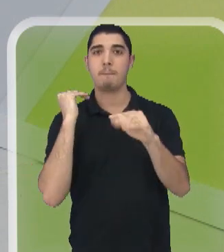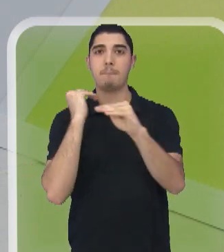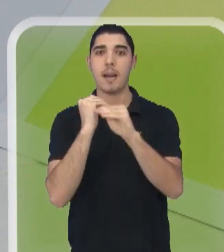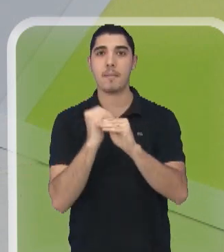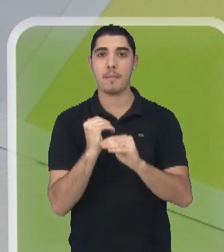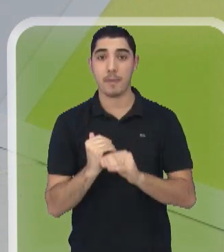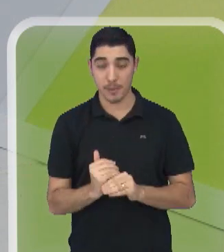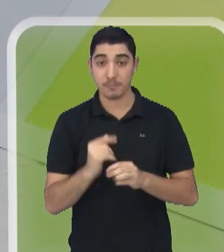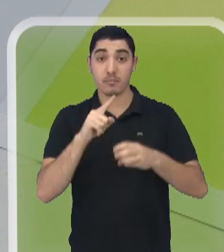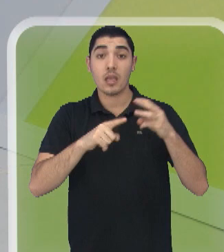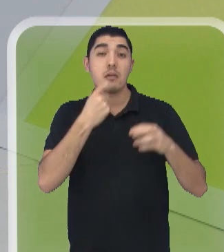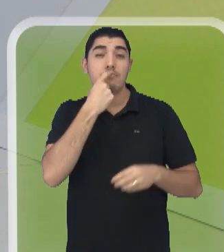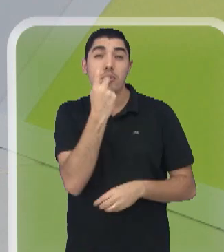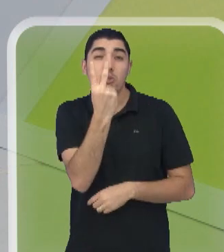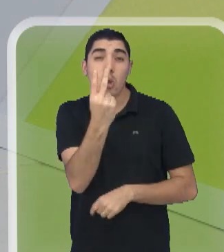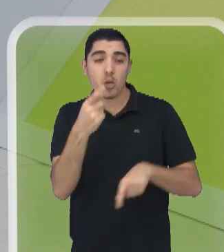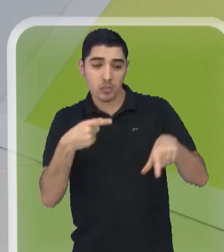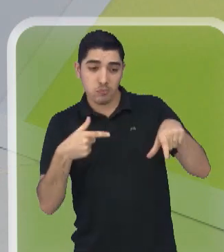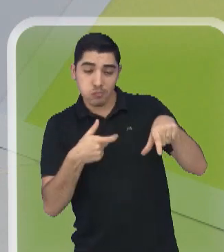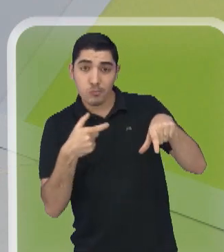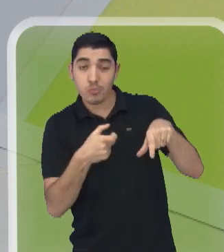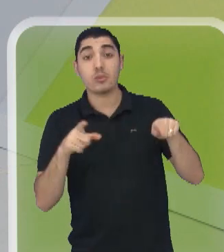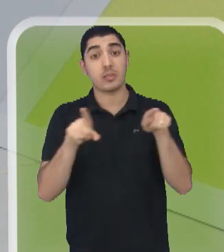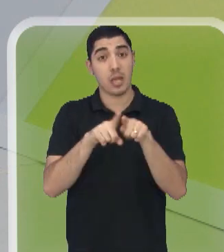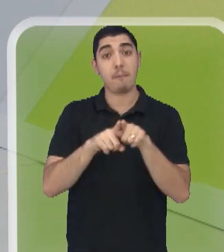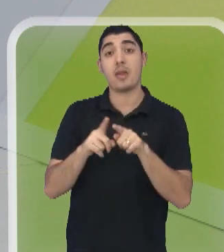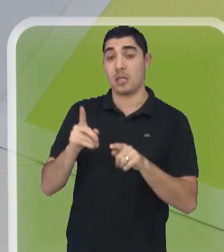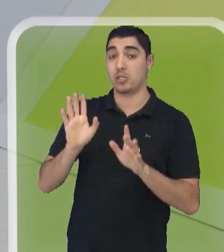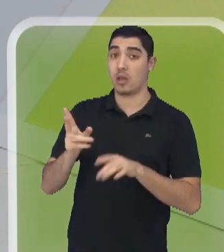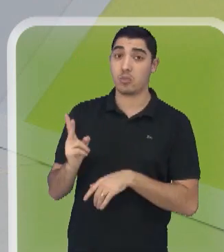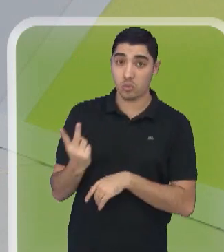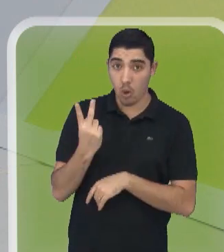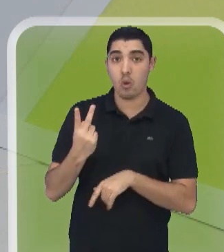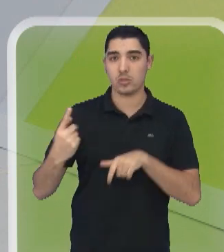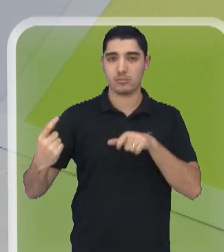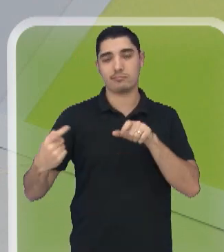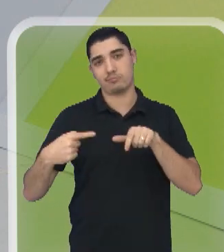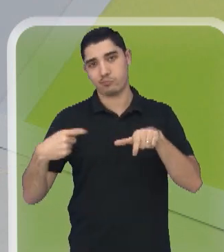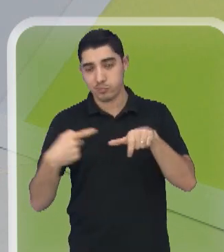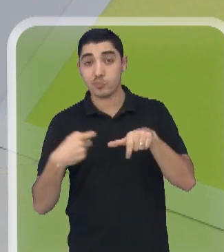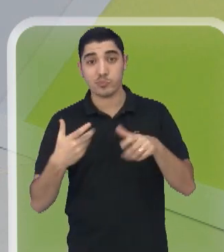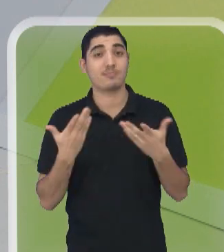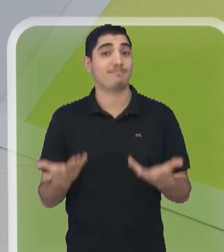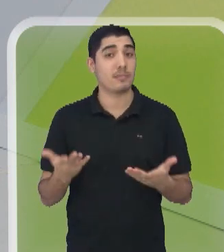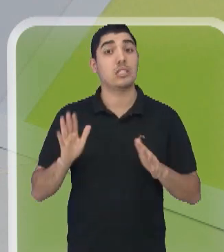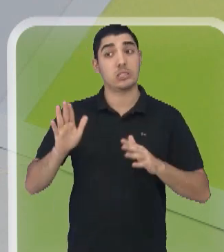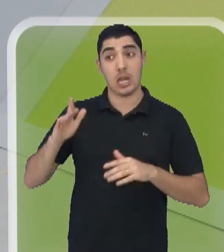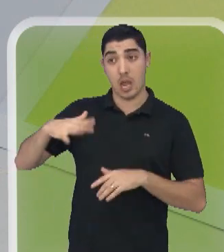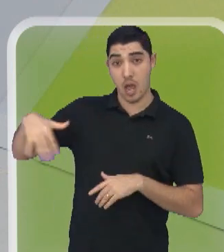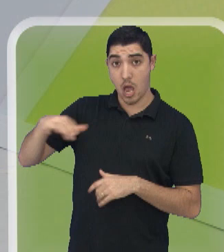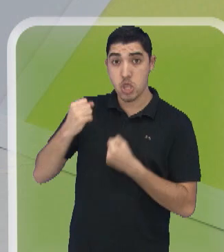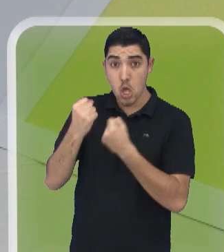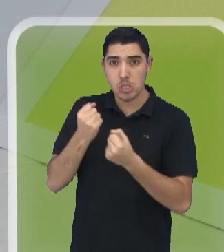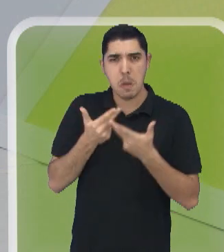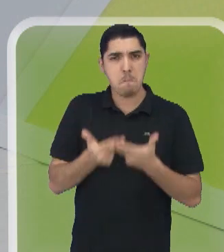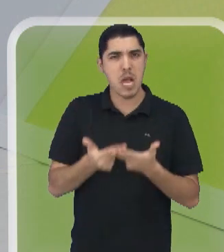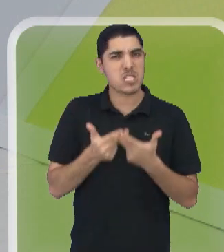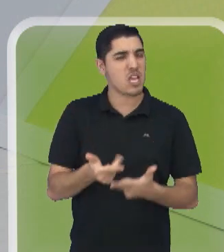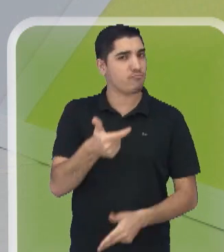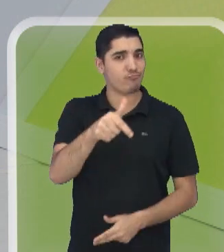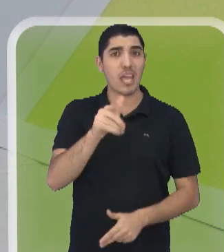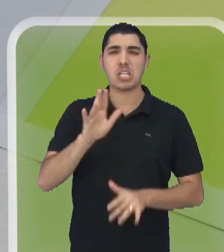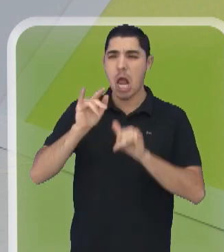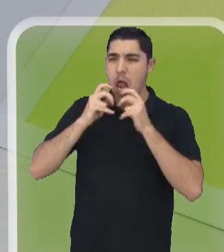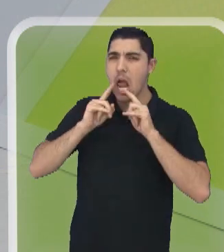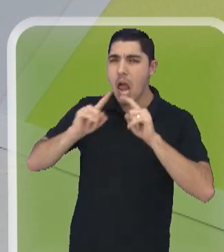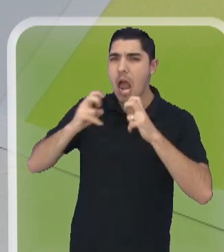apenas 2 gols marcados e 2 sofridos. A torcida já perdeu a paciência com a equipe e até gritos de time sem vergonha